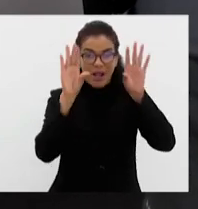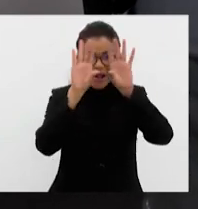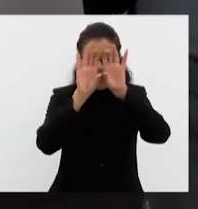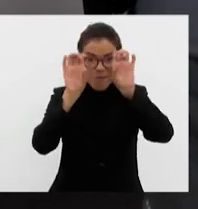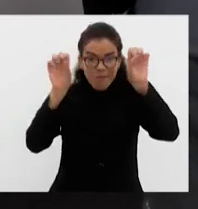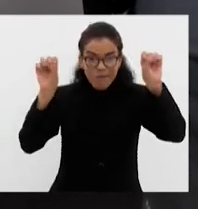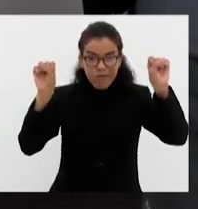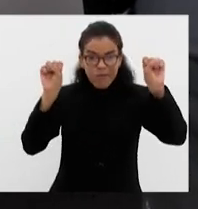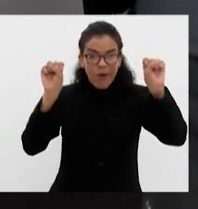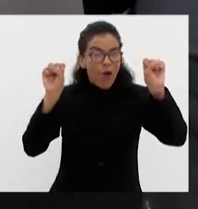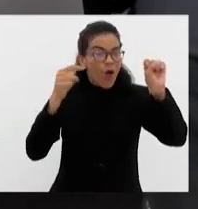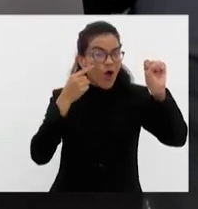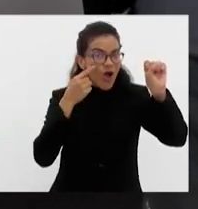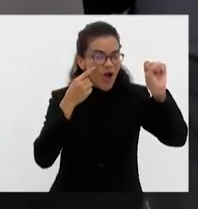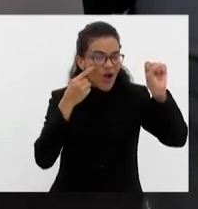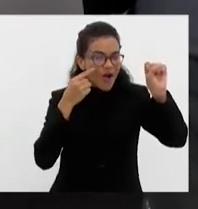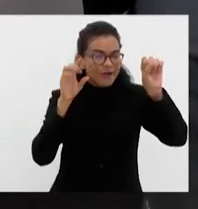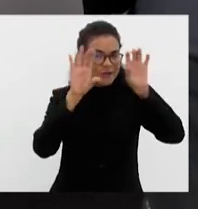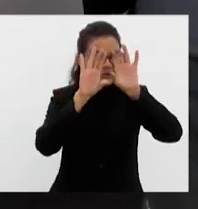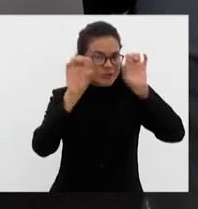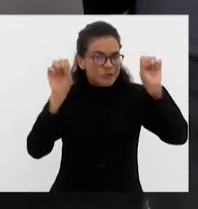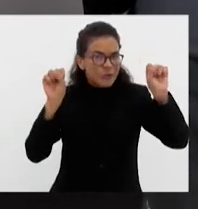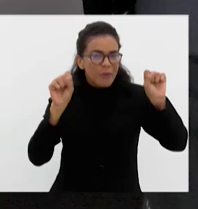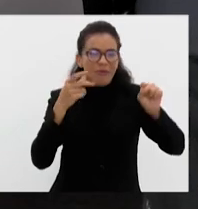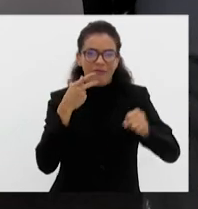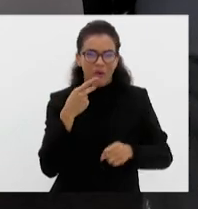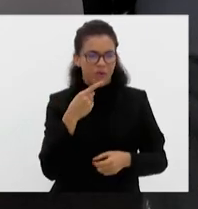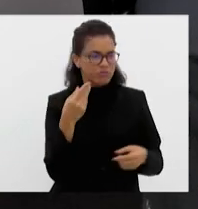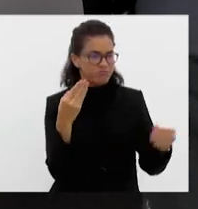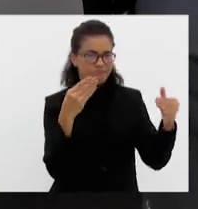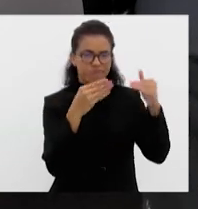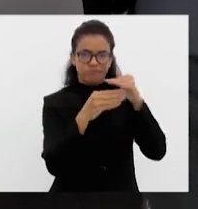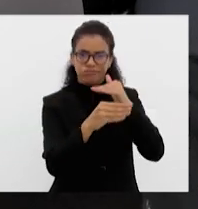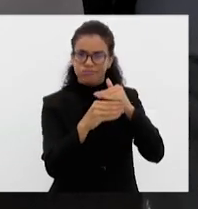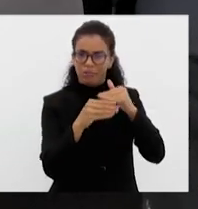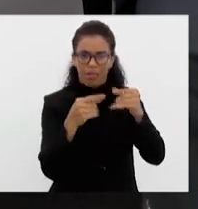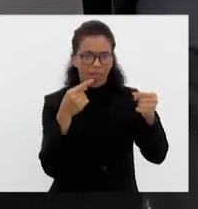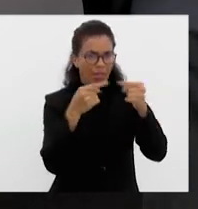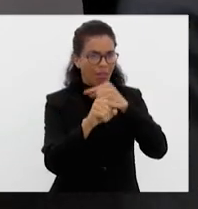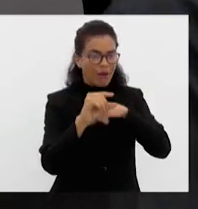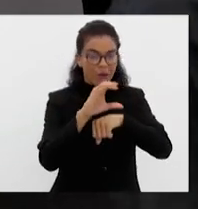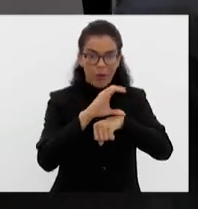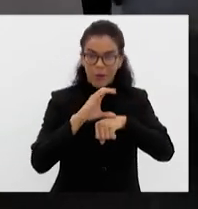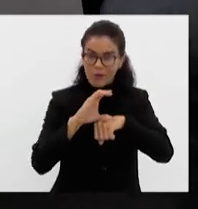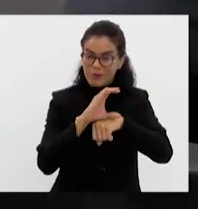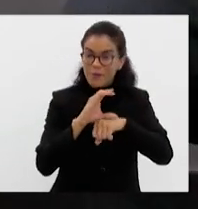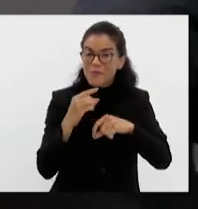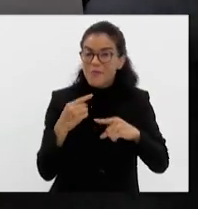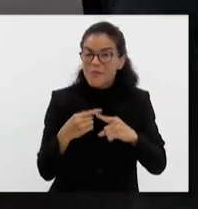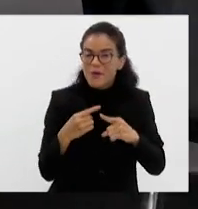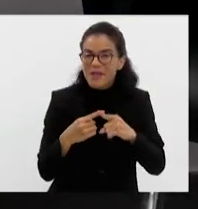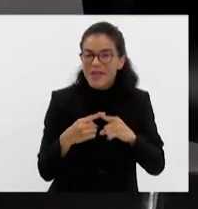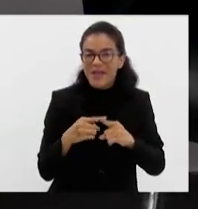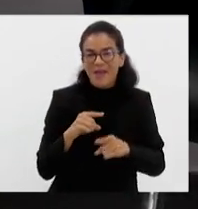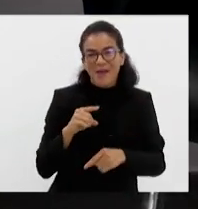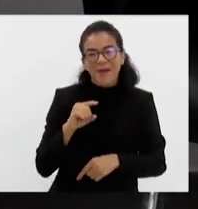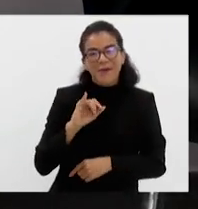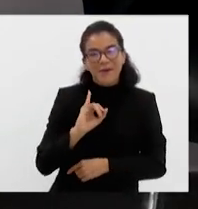lação o Supremo fez, que era inconstitucional. Por quê? Porque o IPVA,